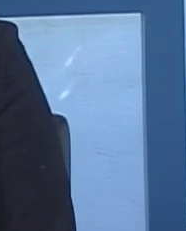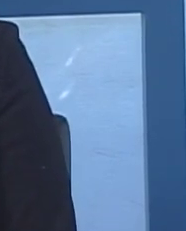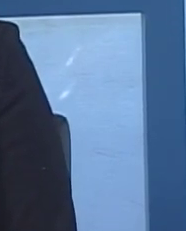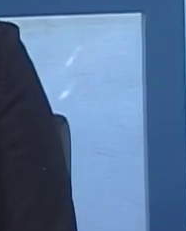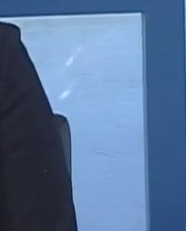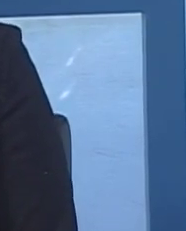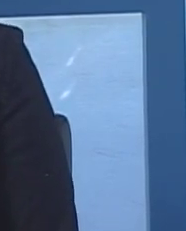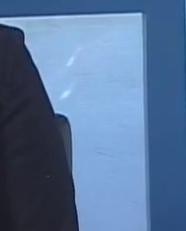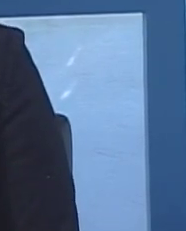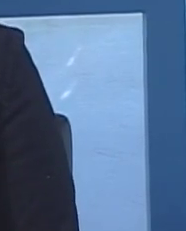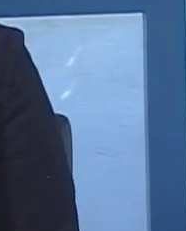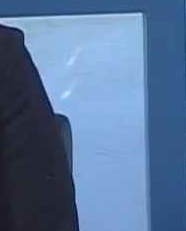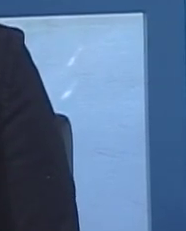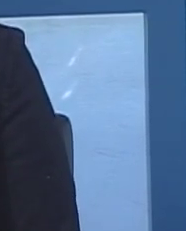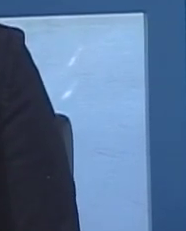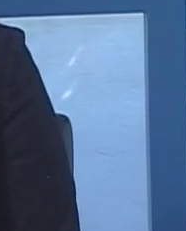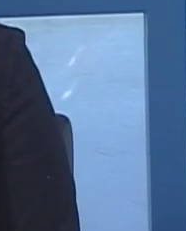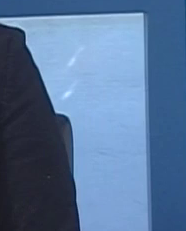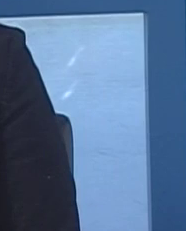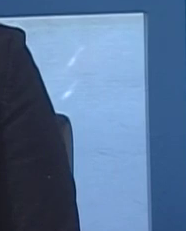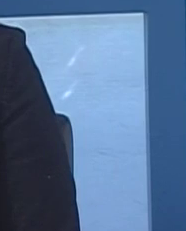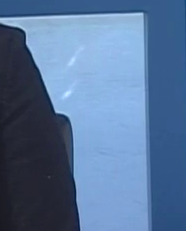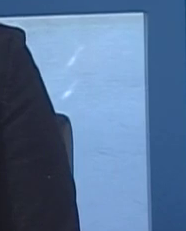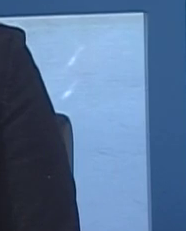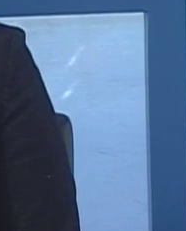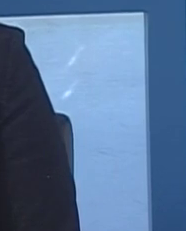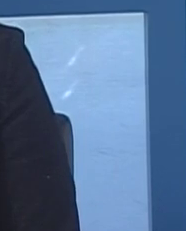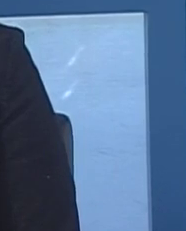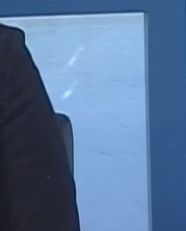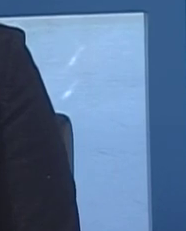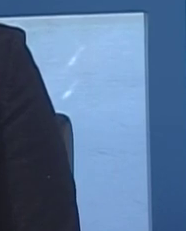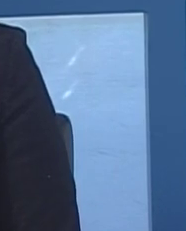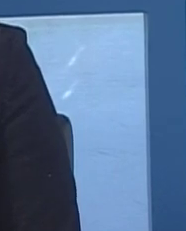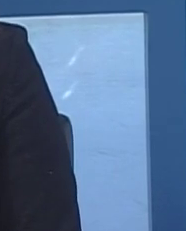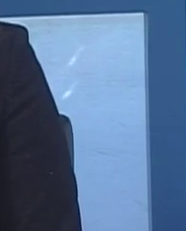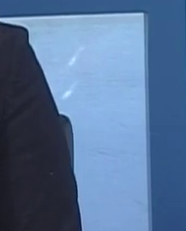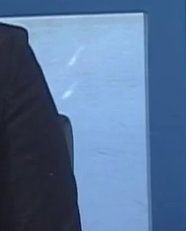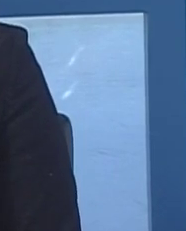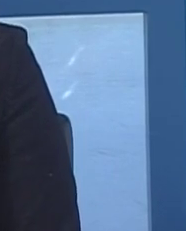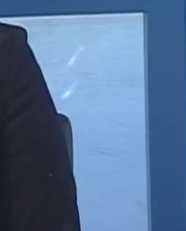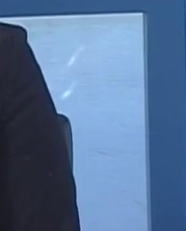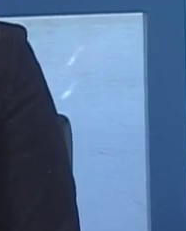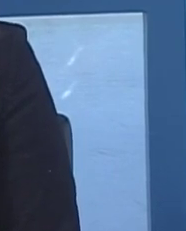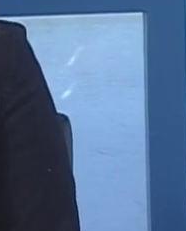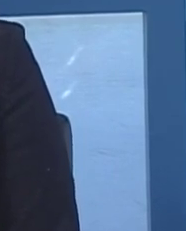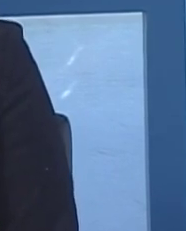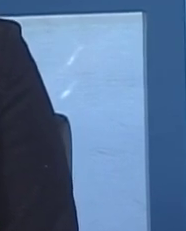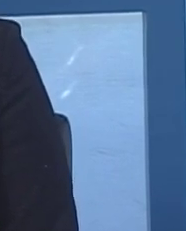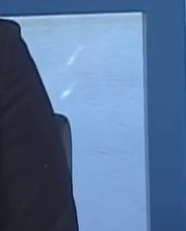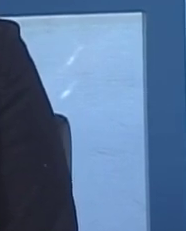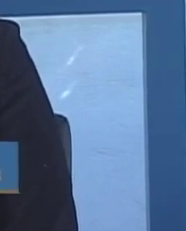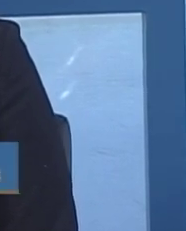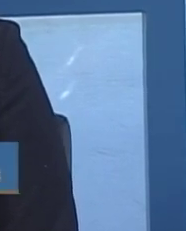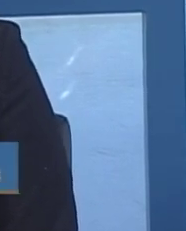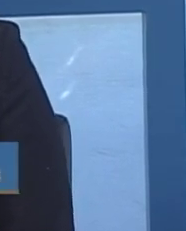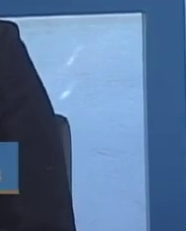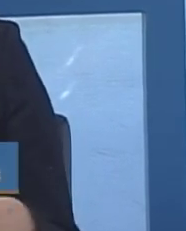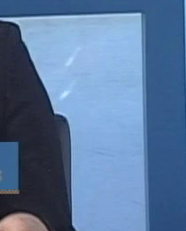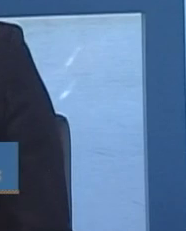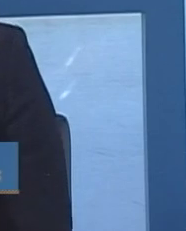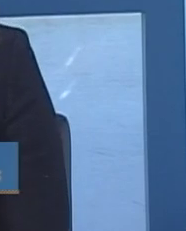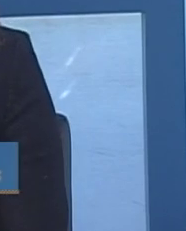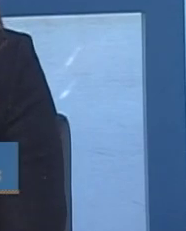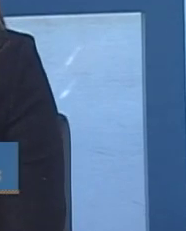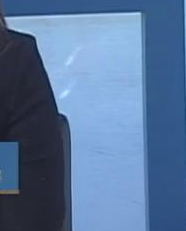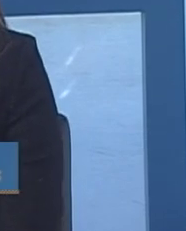processo de expansão socioassistencial 2011 no Plano Brasil Sem Miséria. Claro que você pode participar desta